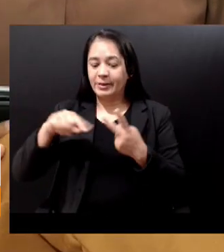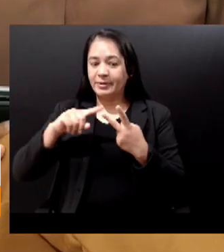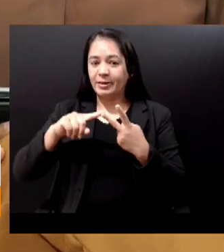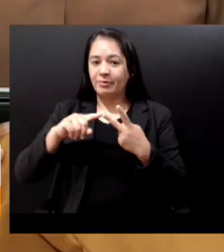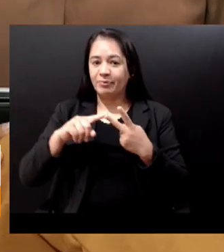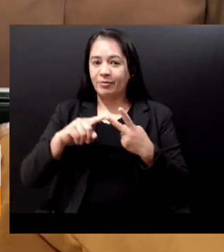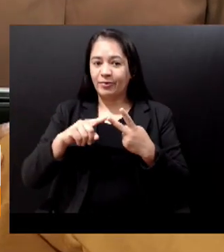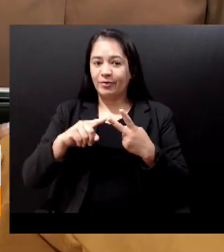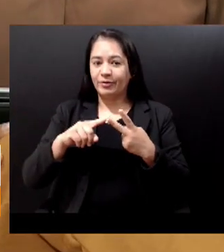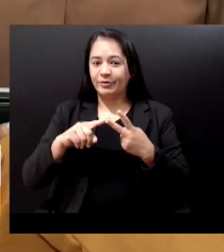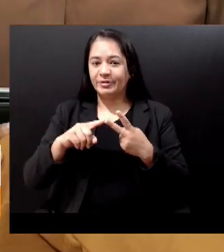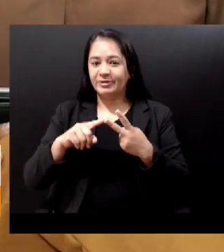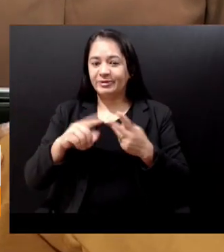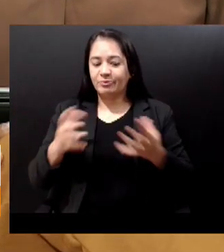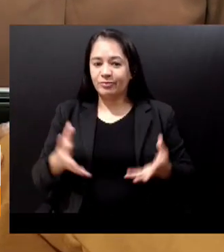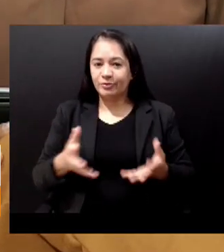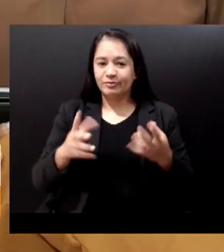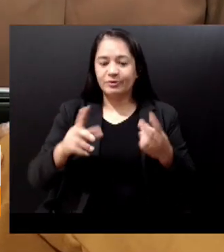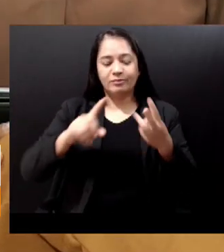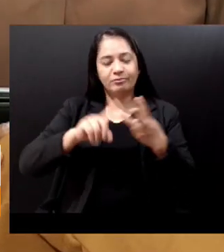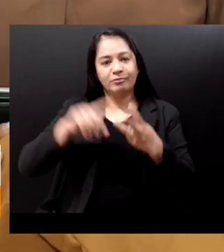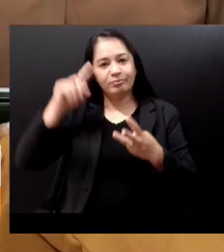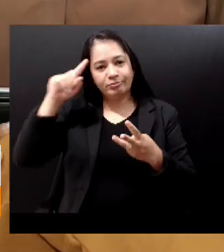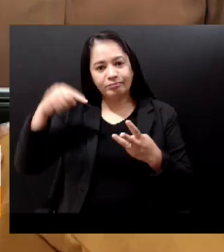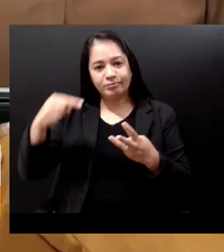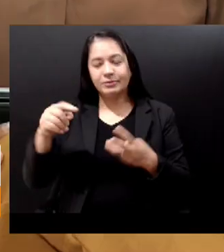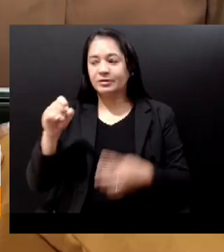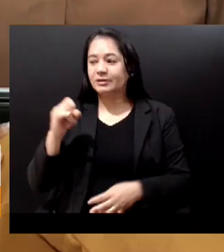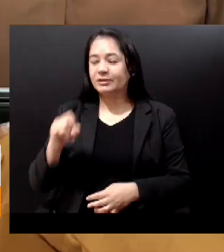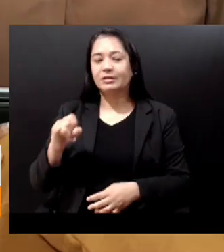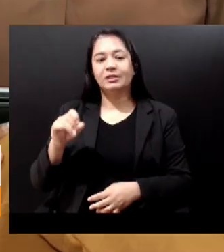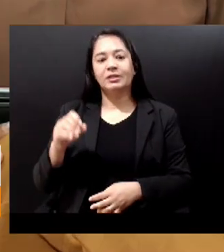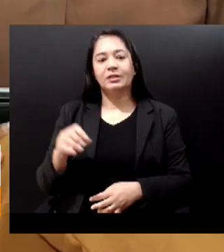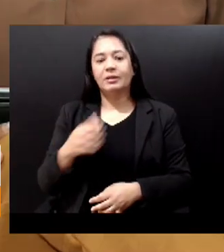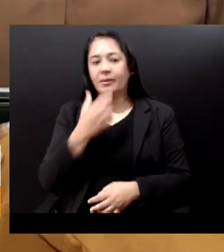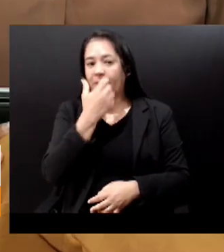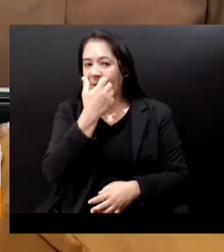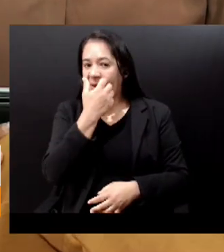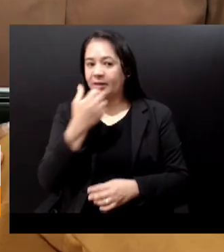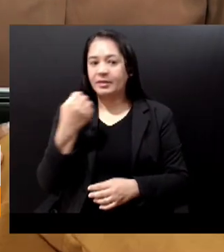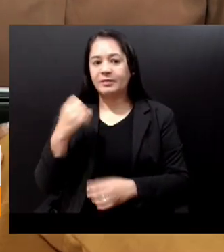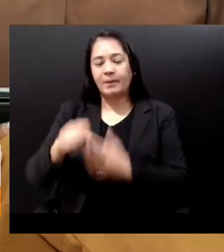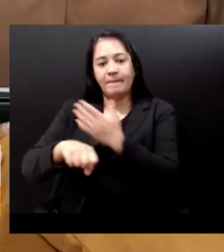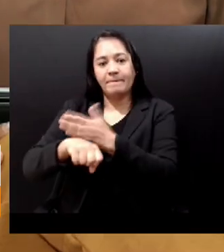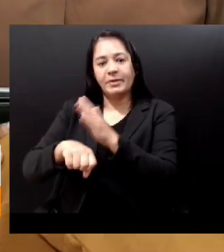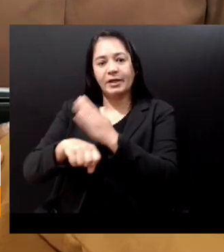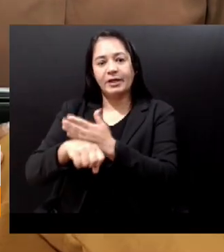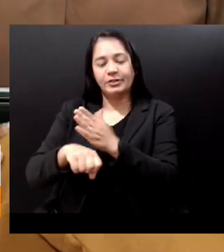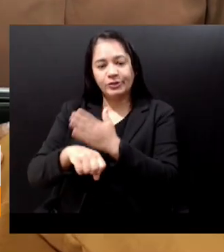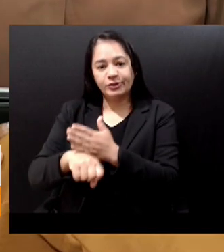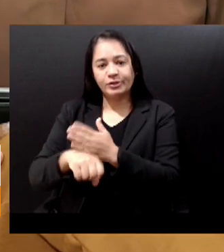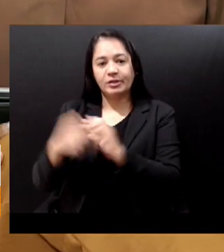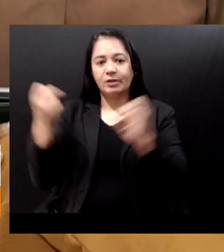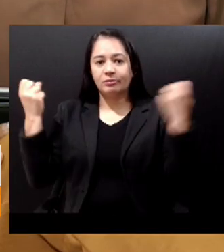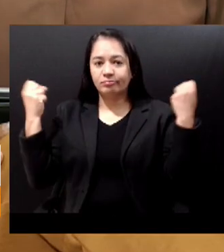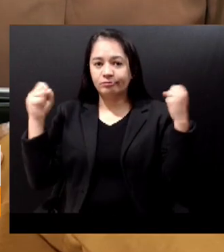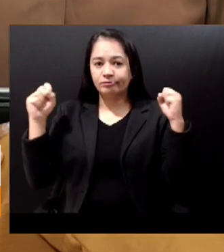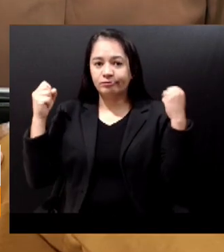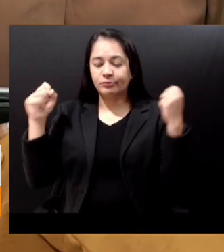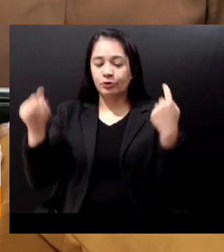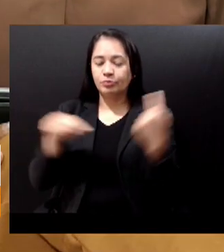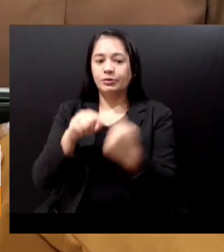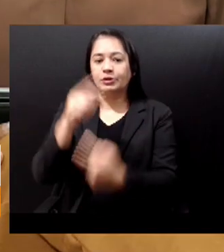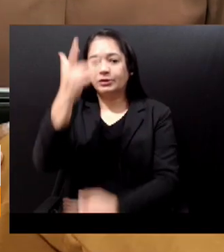com certeza. Isso que ele disse da prática de exercícios para fins de cuidado da saúde mental é, de fato, algo